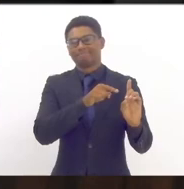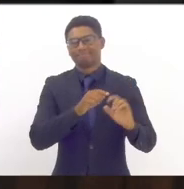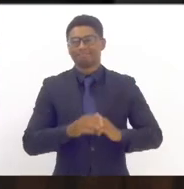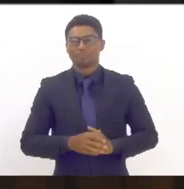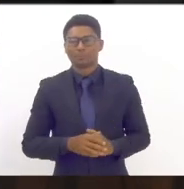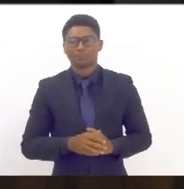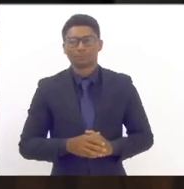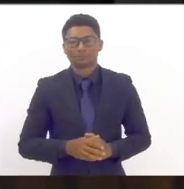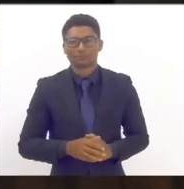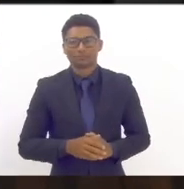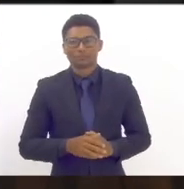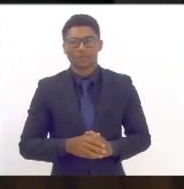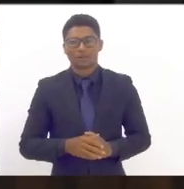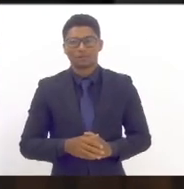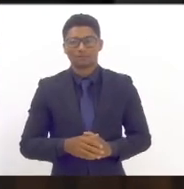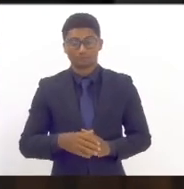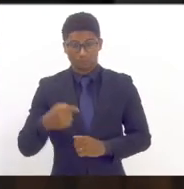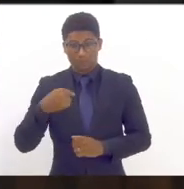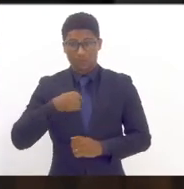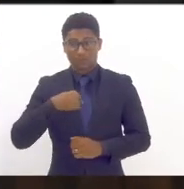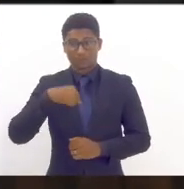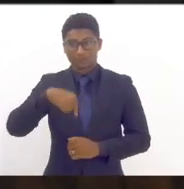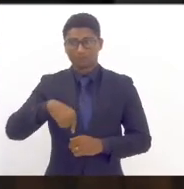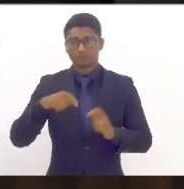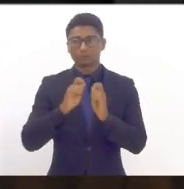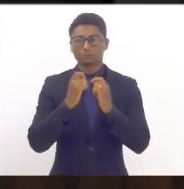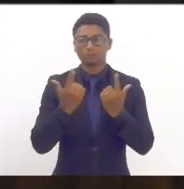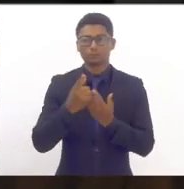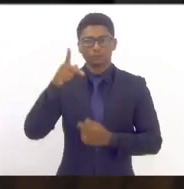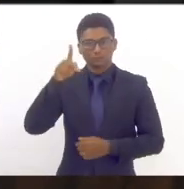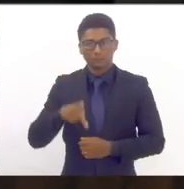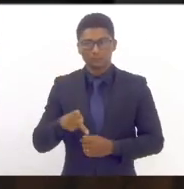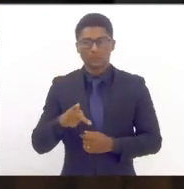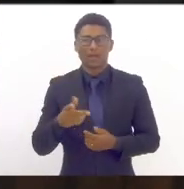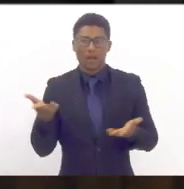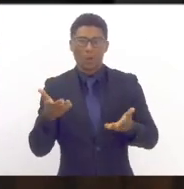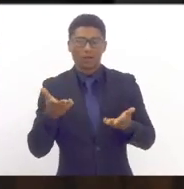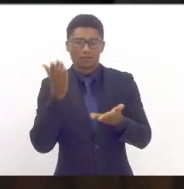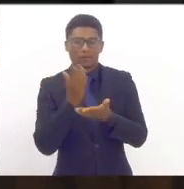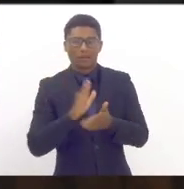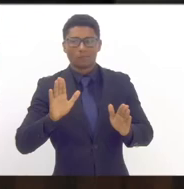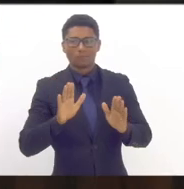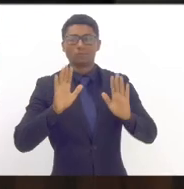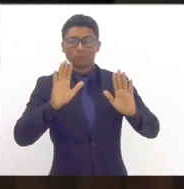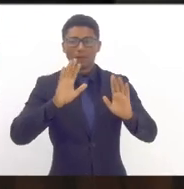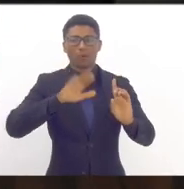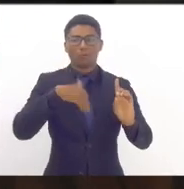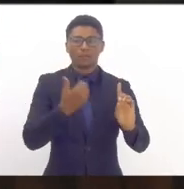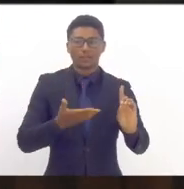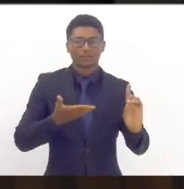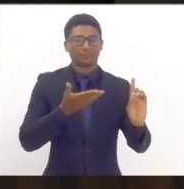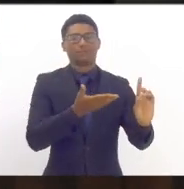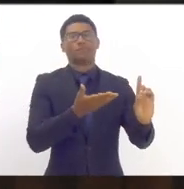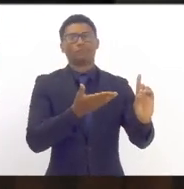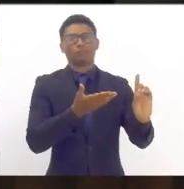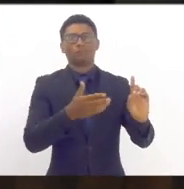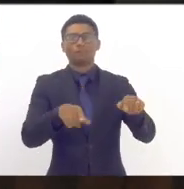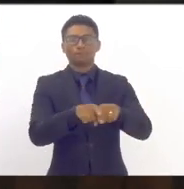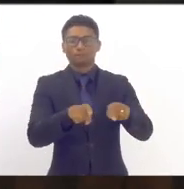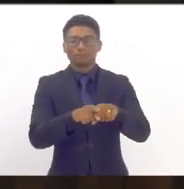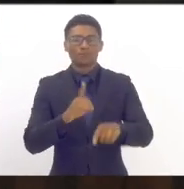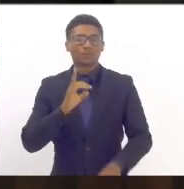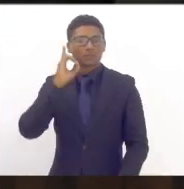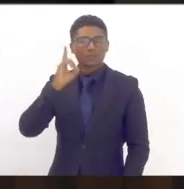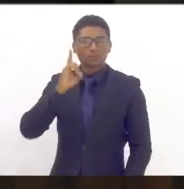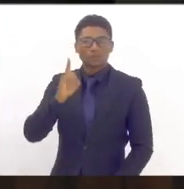Eu não poderia me despedir do meu mandato na Alerj sem prestar essa homenagem a ele. É um reconhecimento que assino com outros 31 deputados